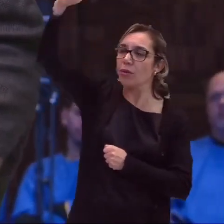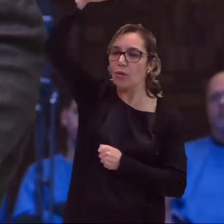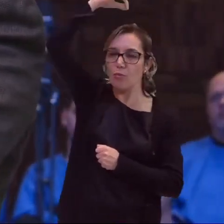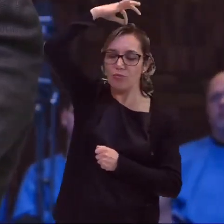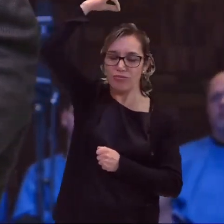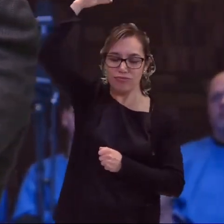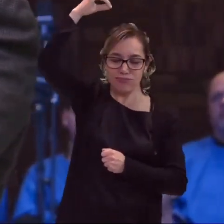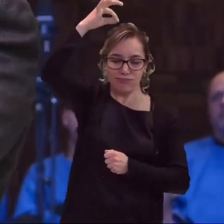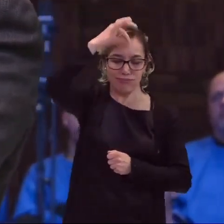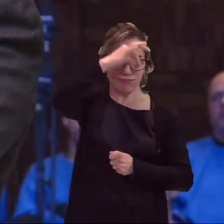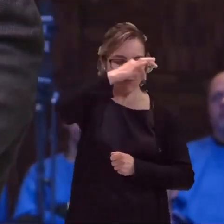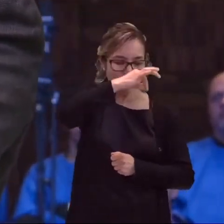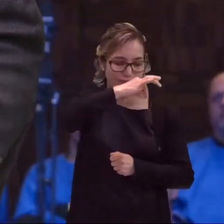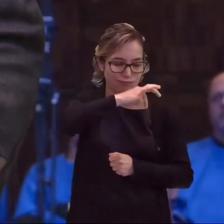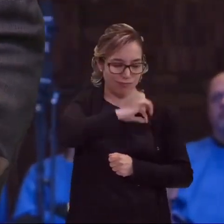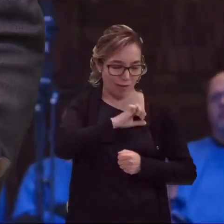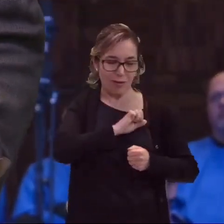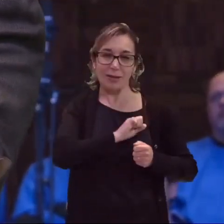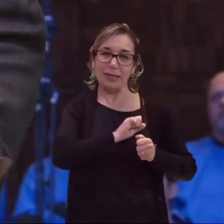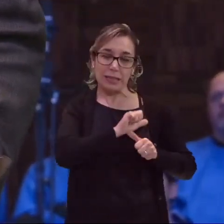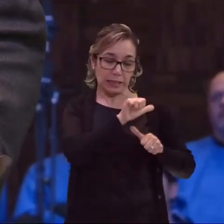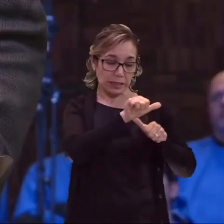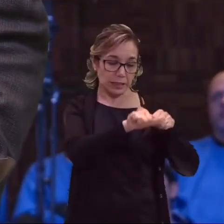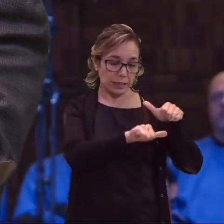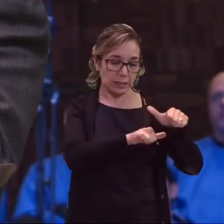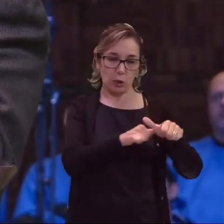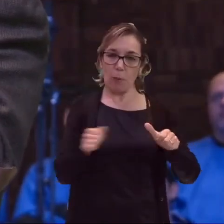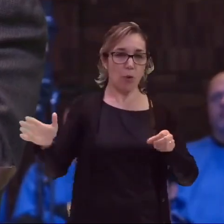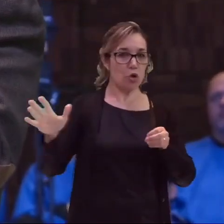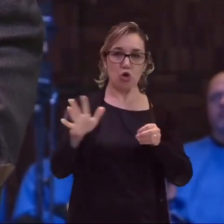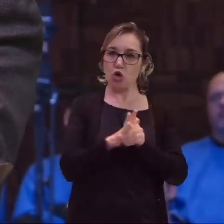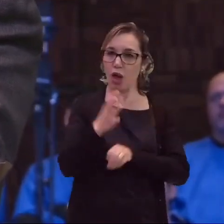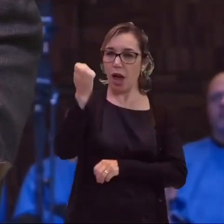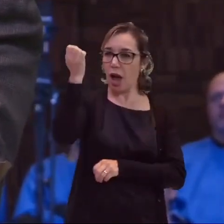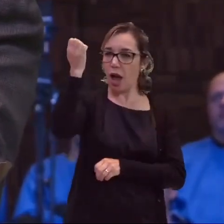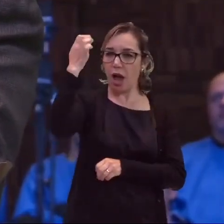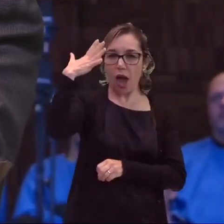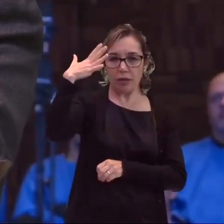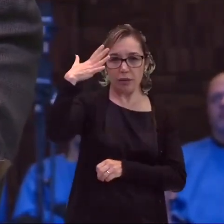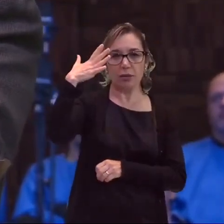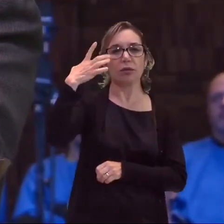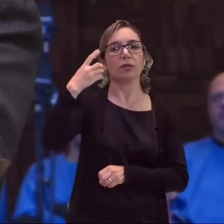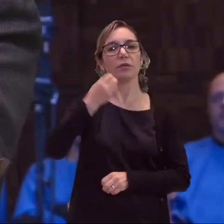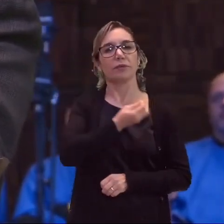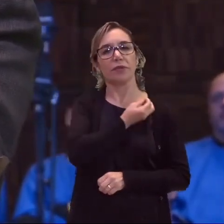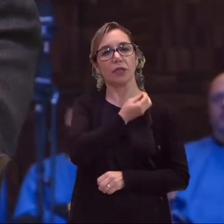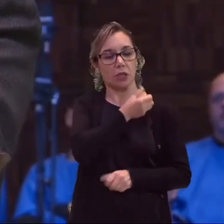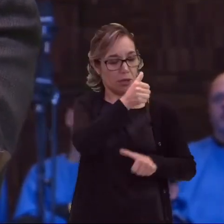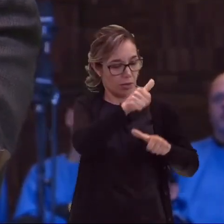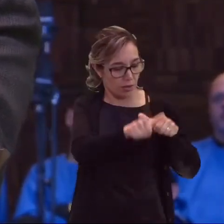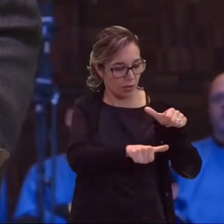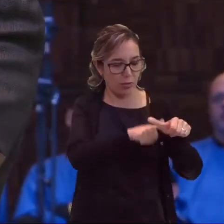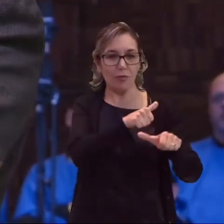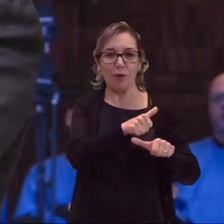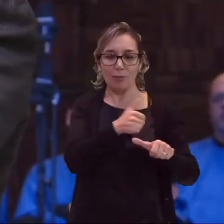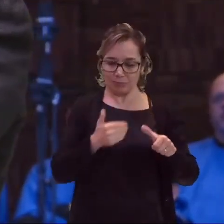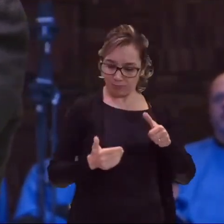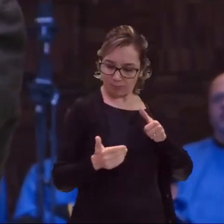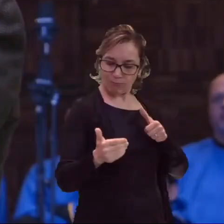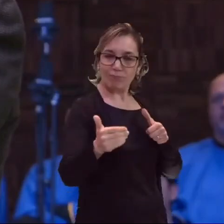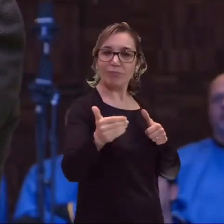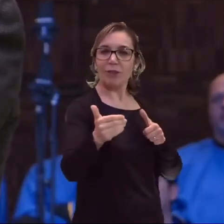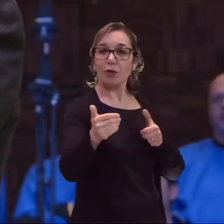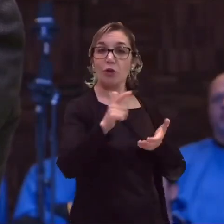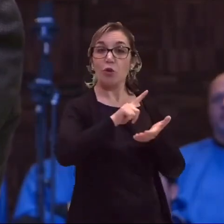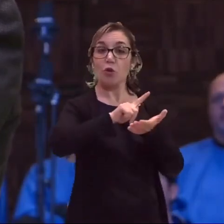nós derrama graça poderosa e transformam o nosso coração é